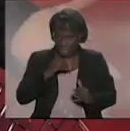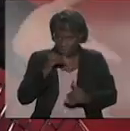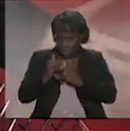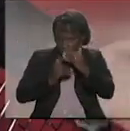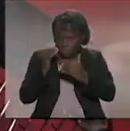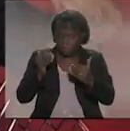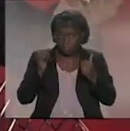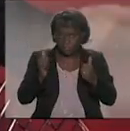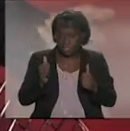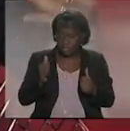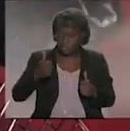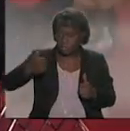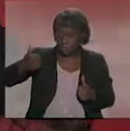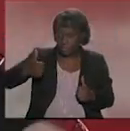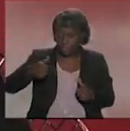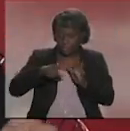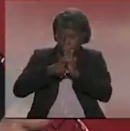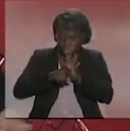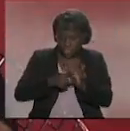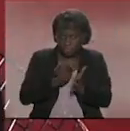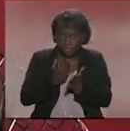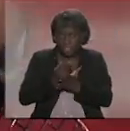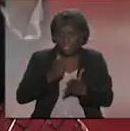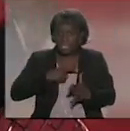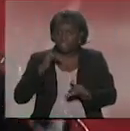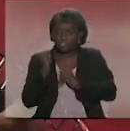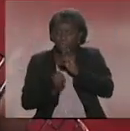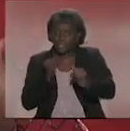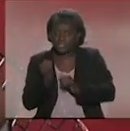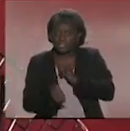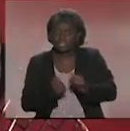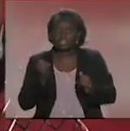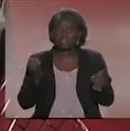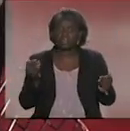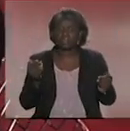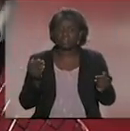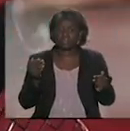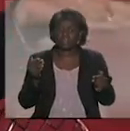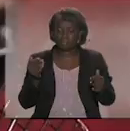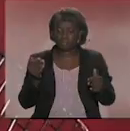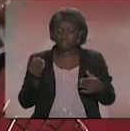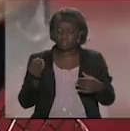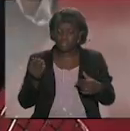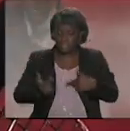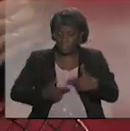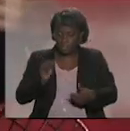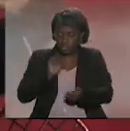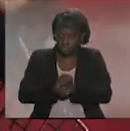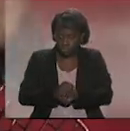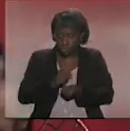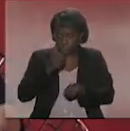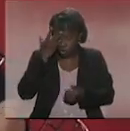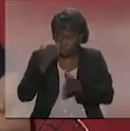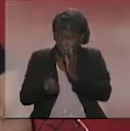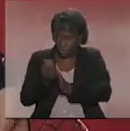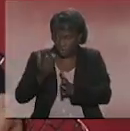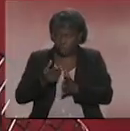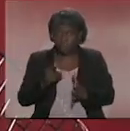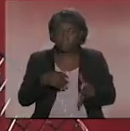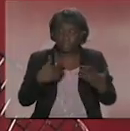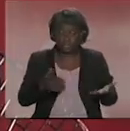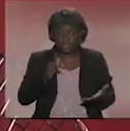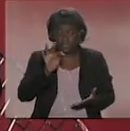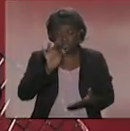se destaca na questão de pesquisar mais esse setor, ter informações, atuar próximo a quem